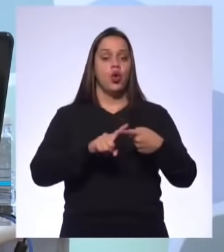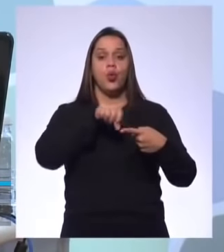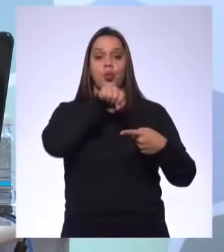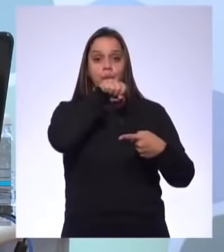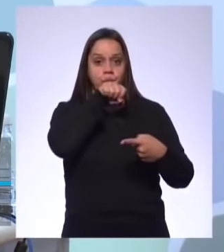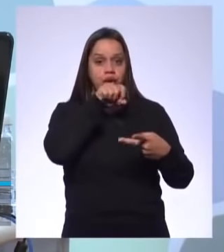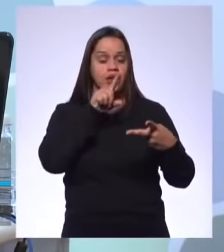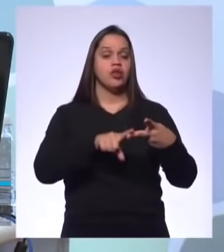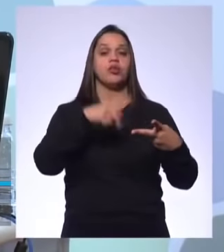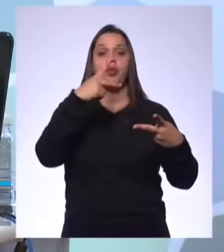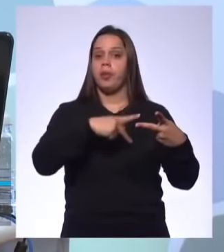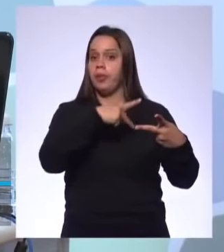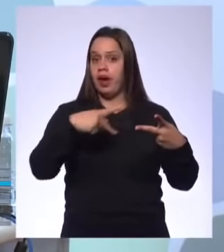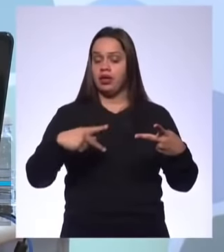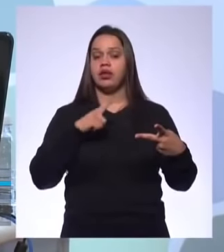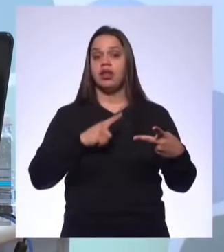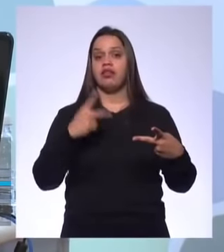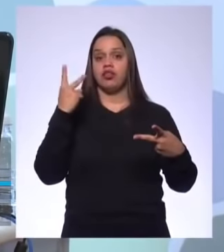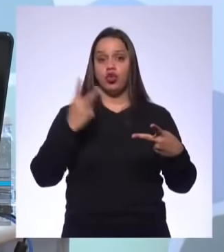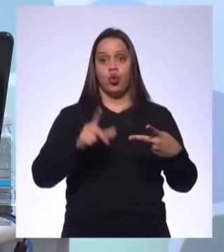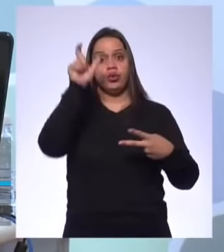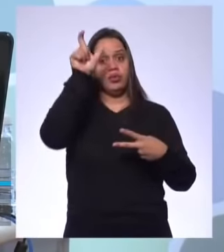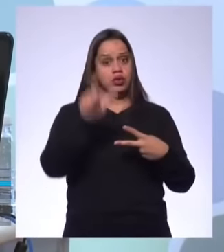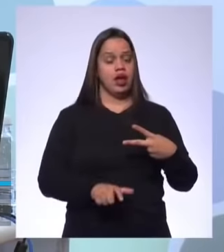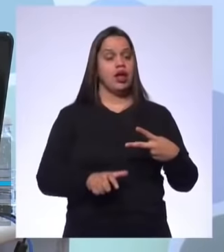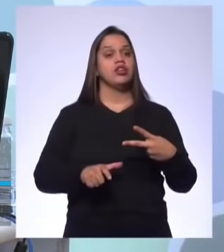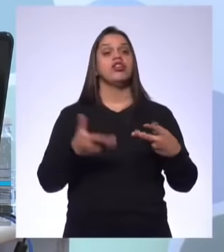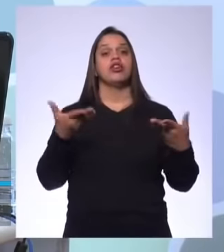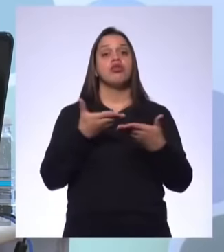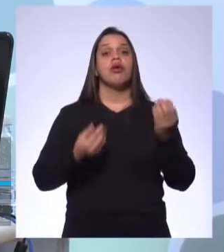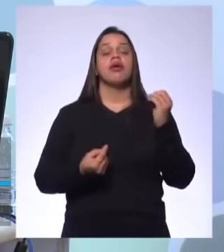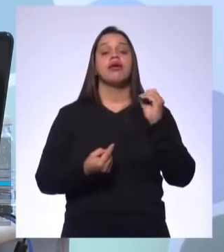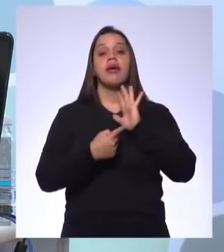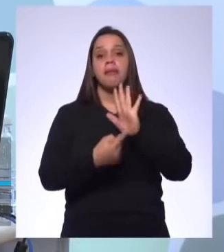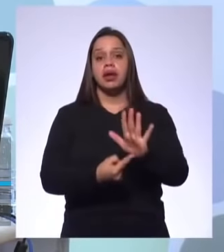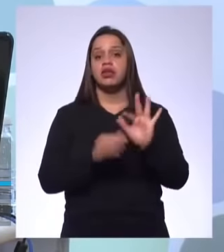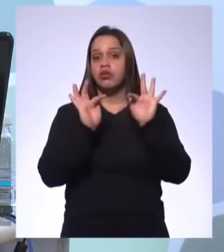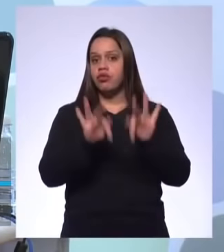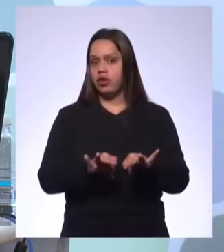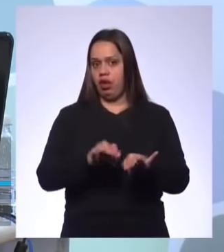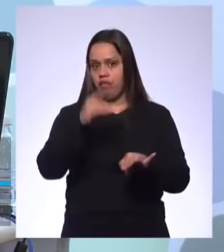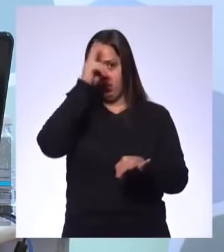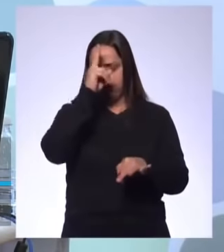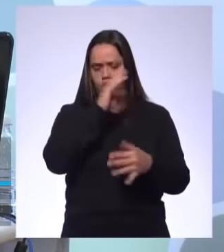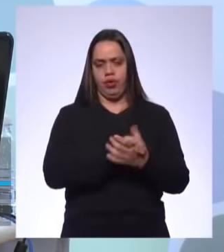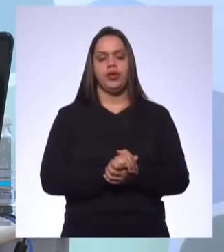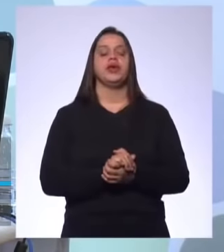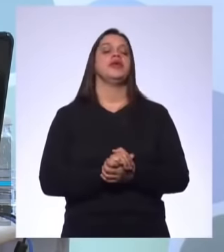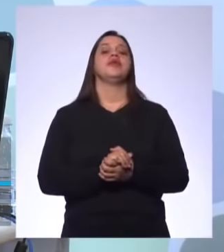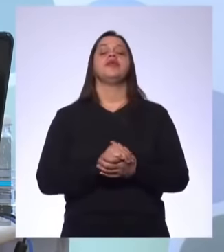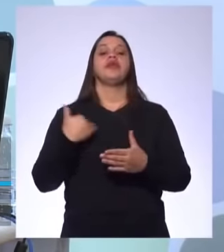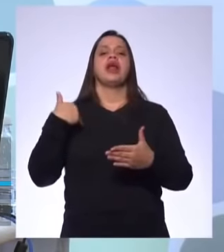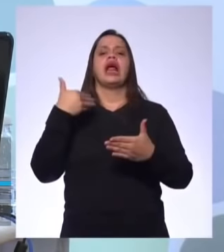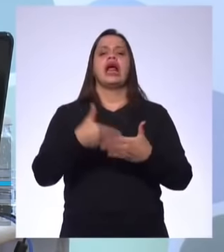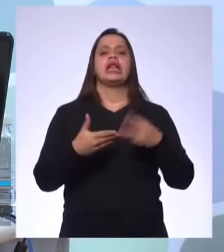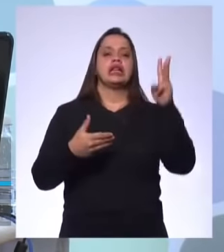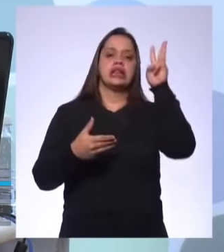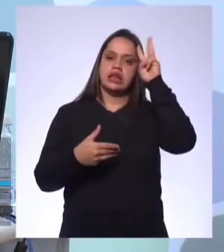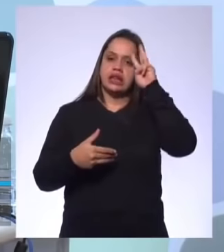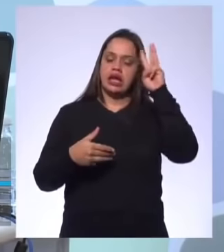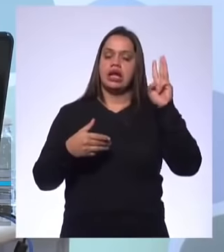Foram os 2 personagens que entraram no finalzinho dessa história. Até a semana passada, não, até